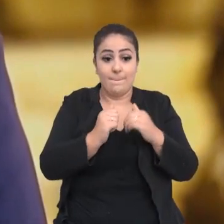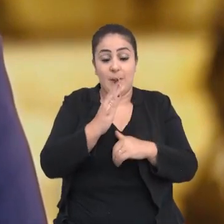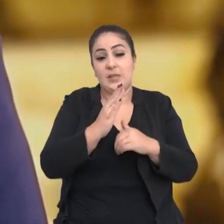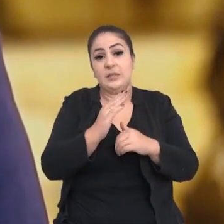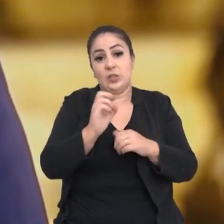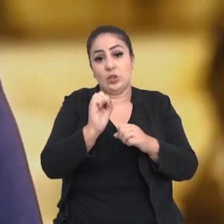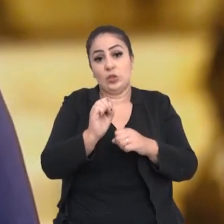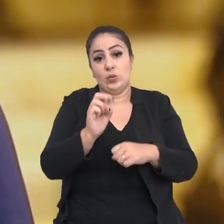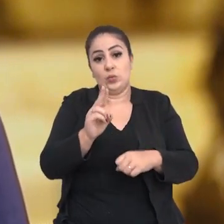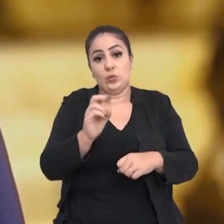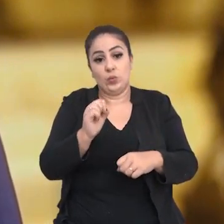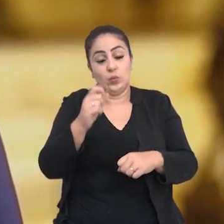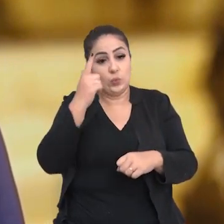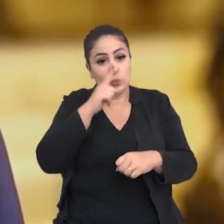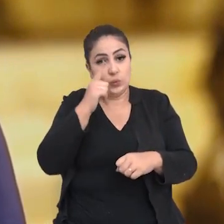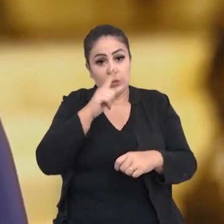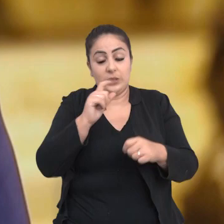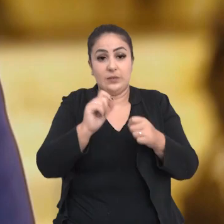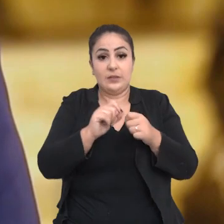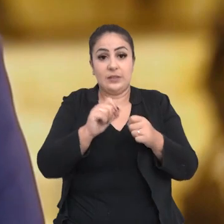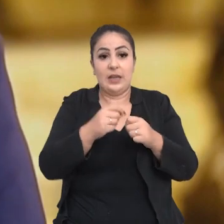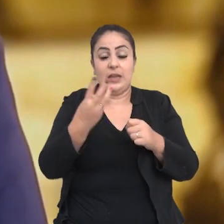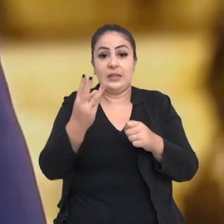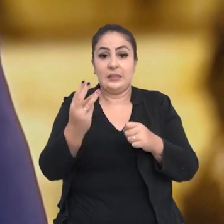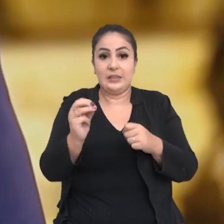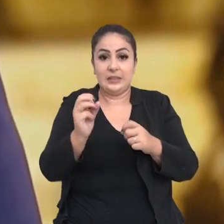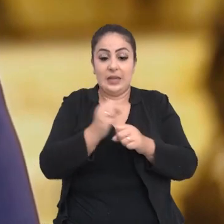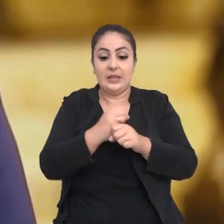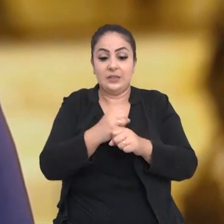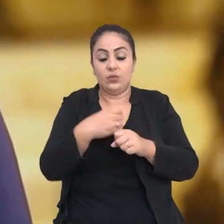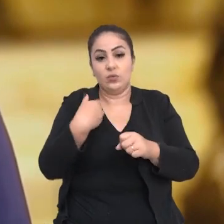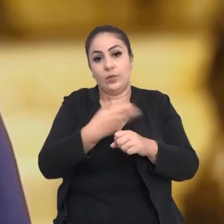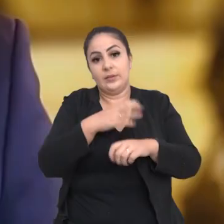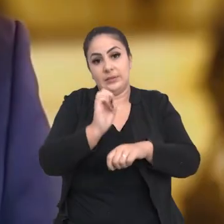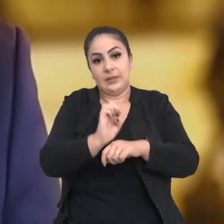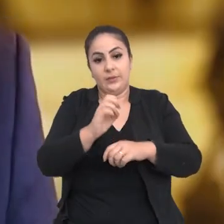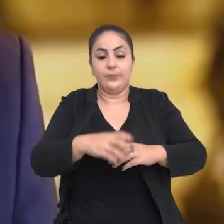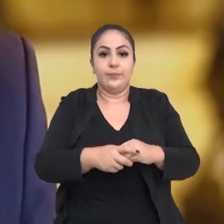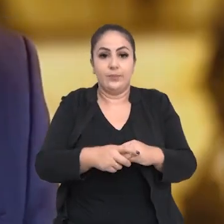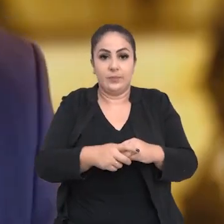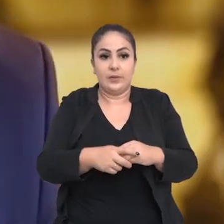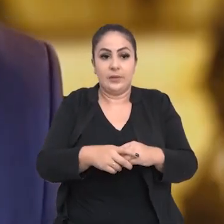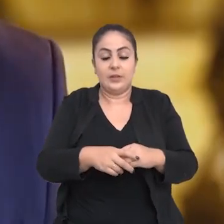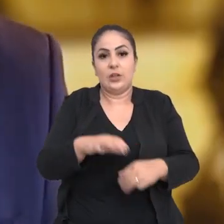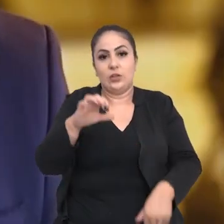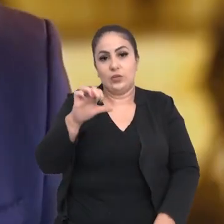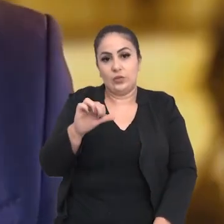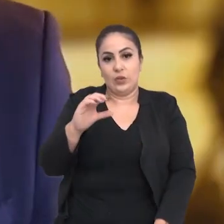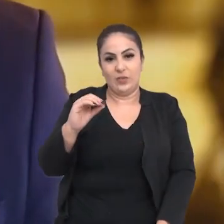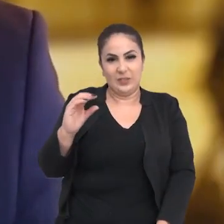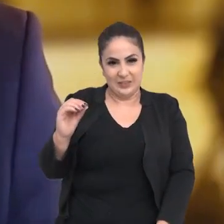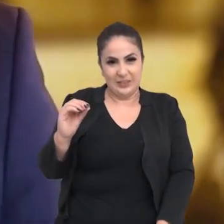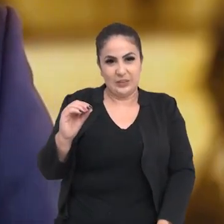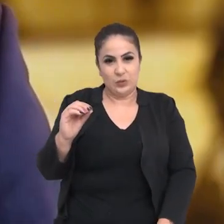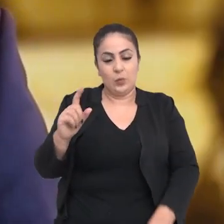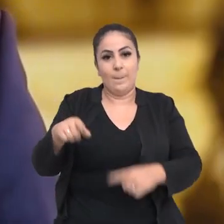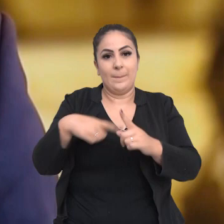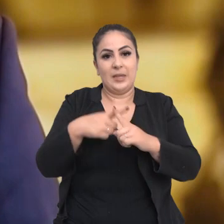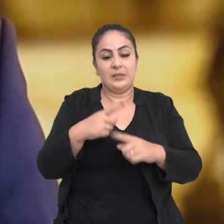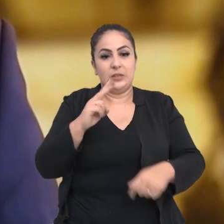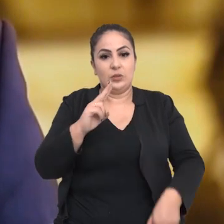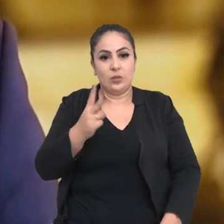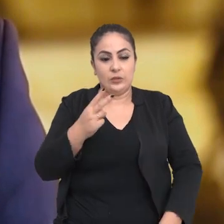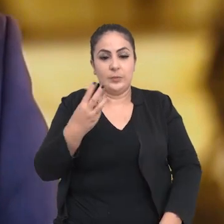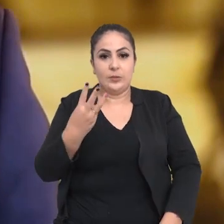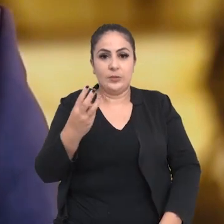mais do que o SUS conseguiu fazer em 30 anos aqui no nosso estado. Sair de 900 leitos para mais de